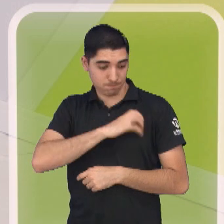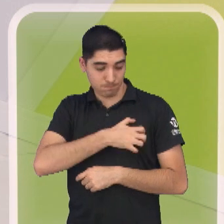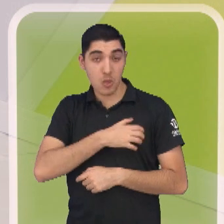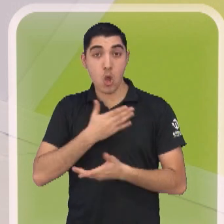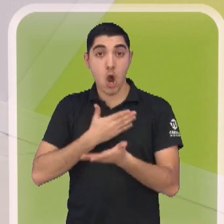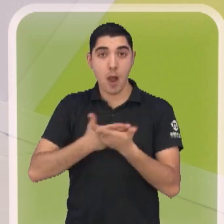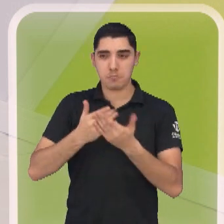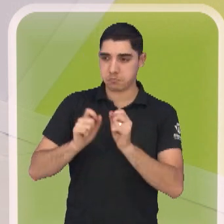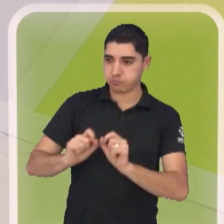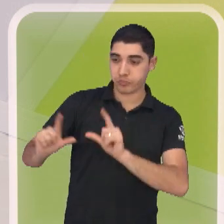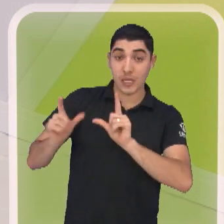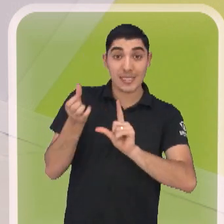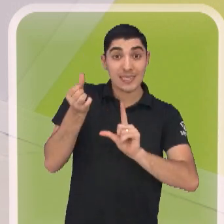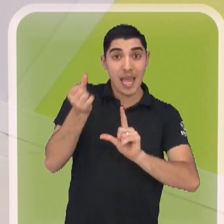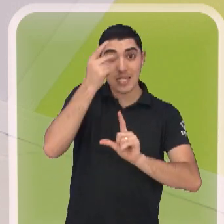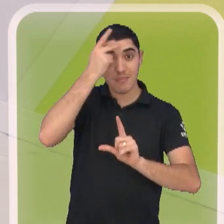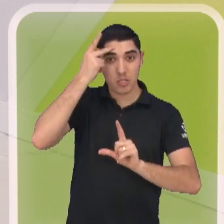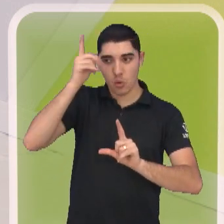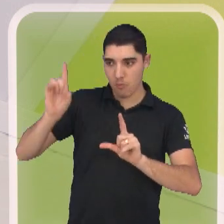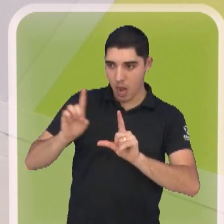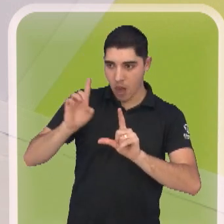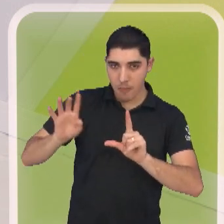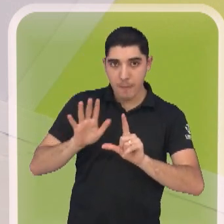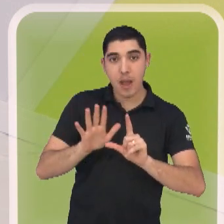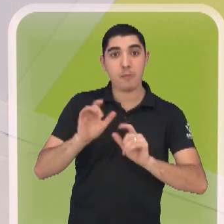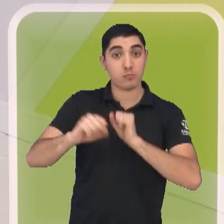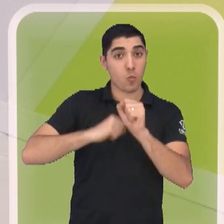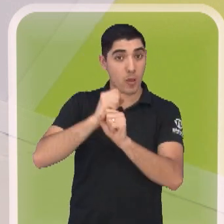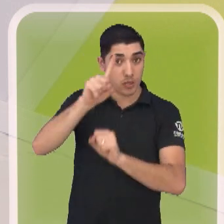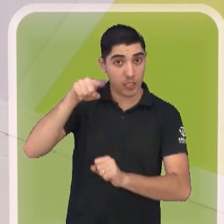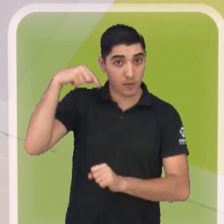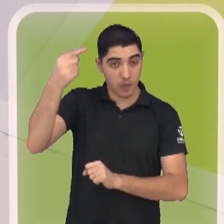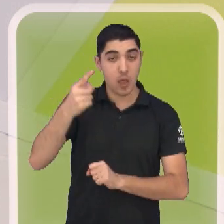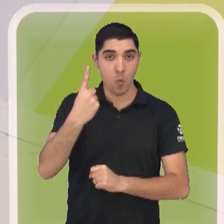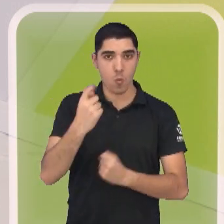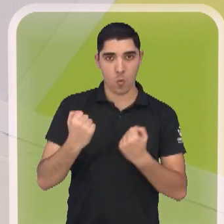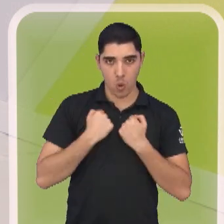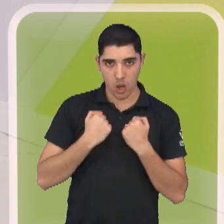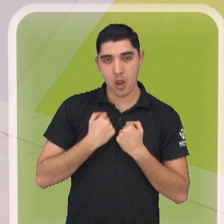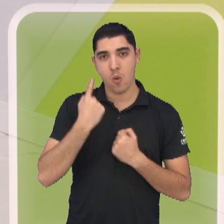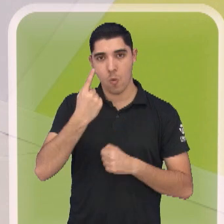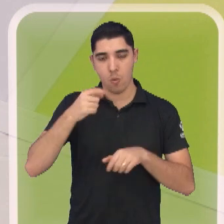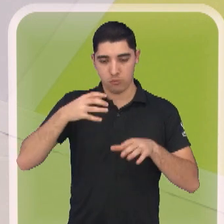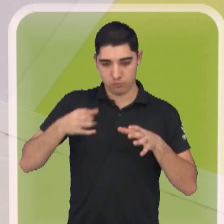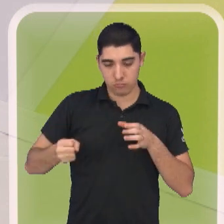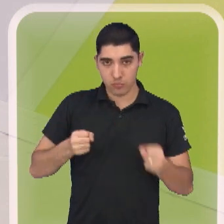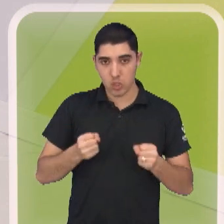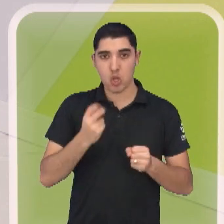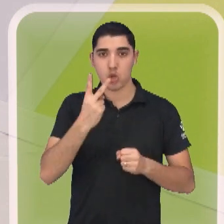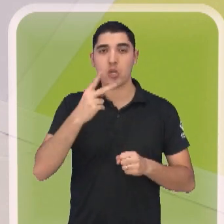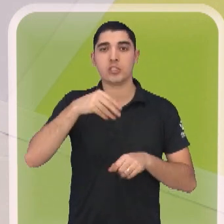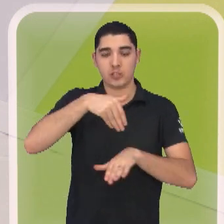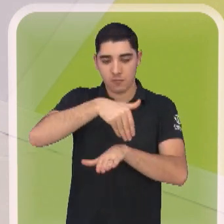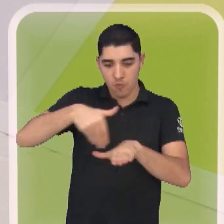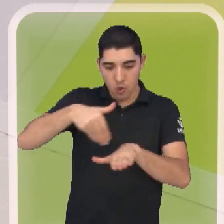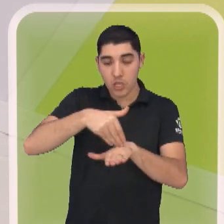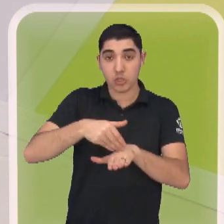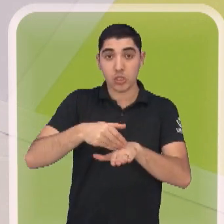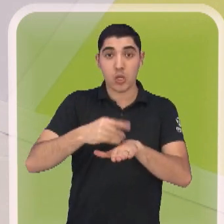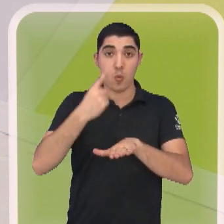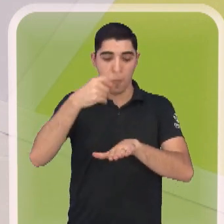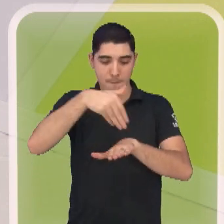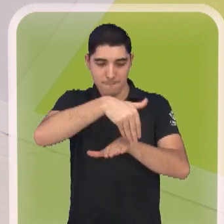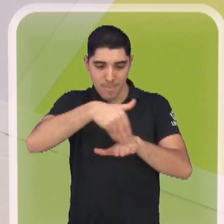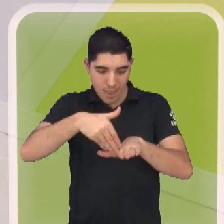oficial 6 atletas para temporada 2023 são um goleiro um zagueiro dois volantes um meia e um atacante